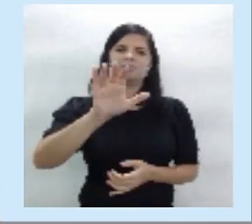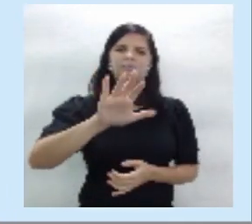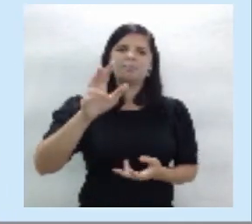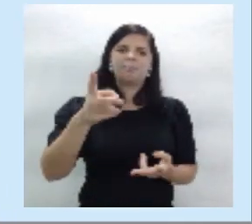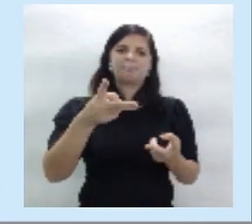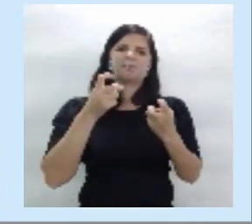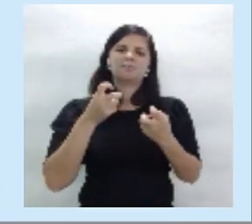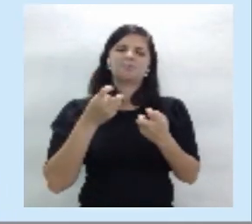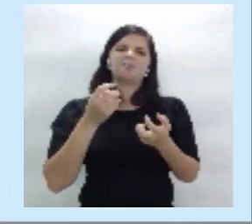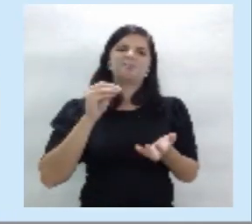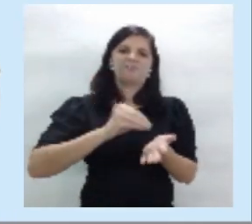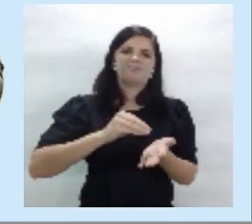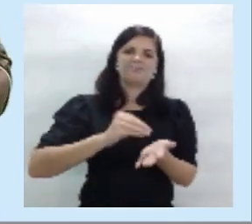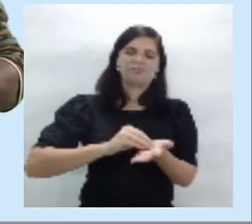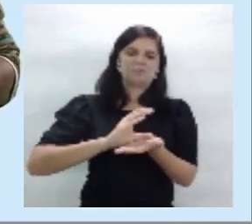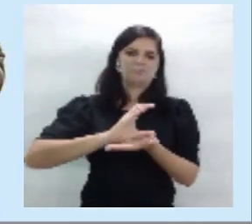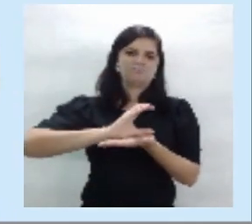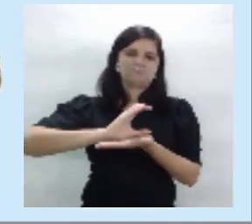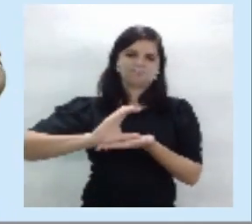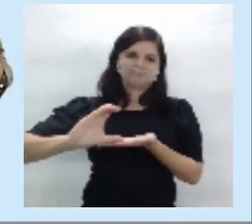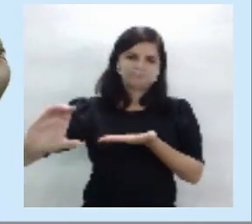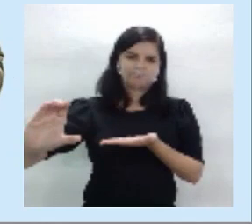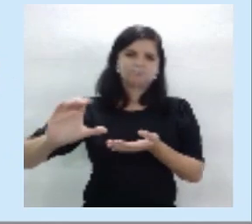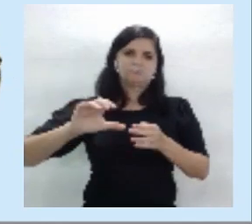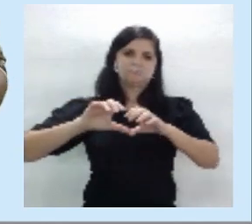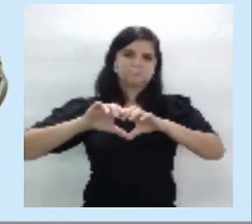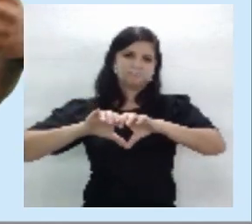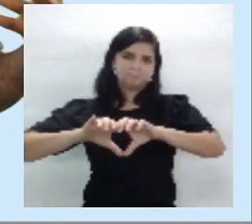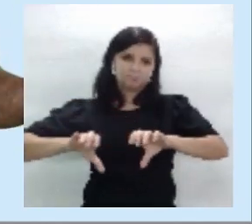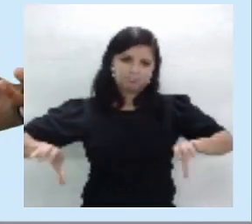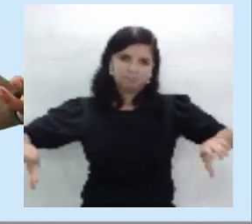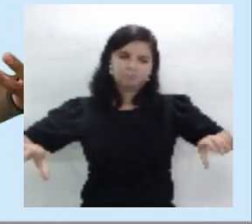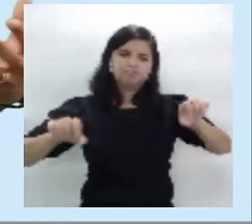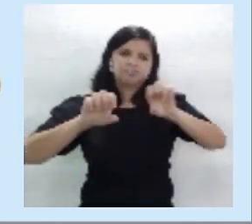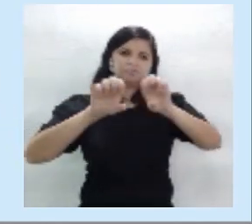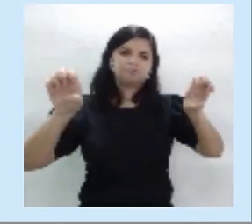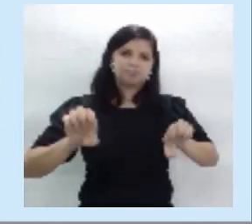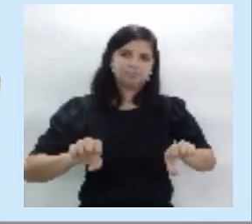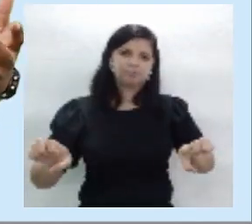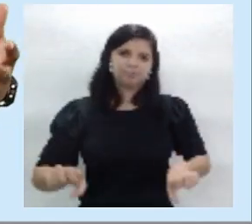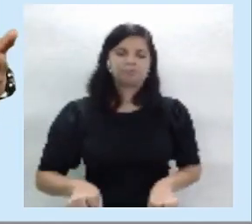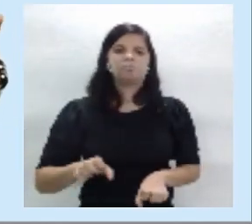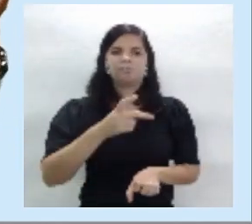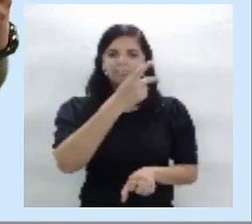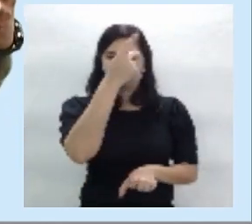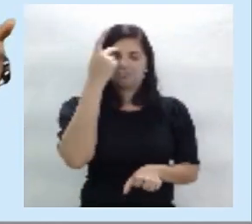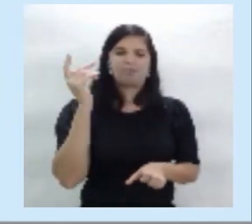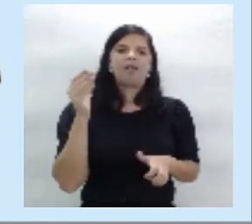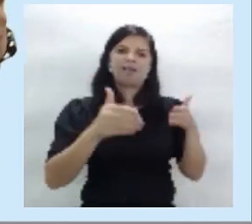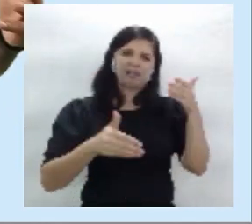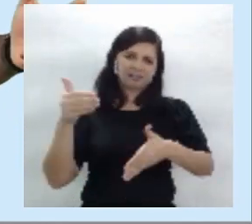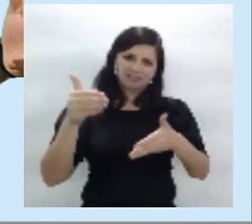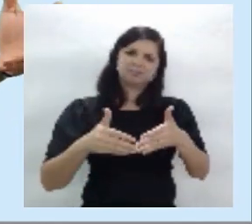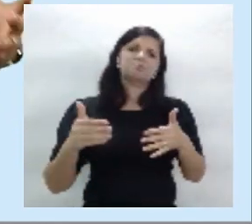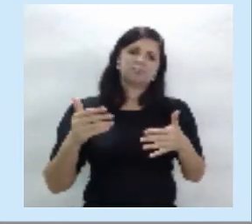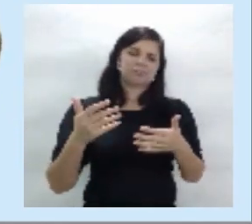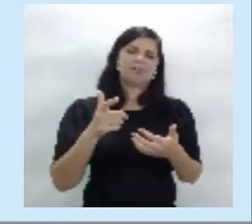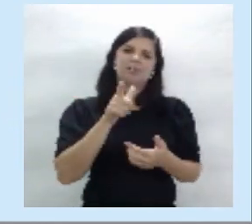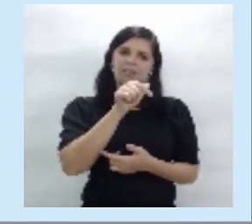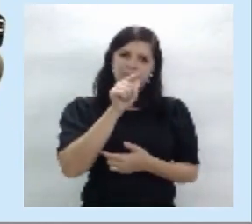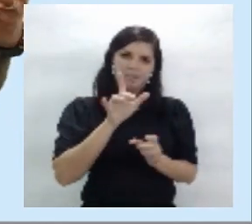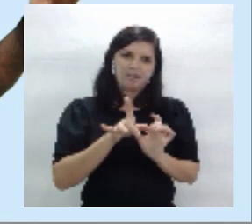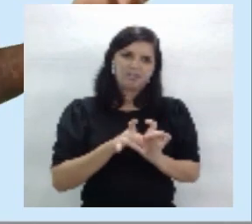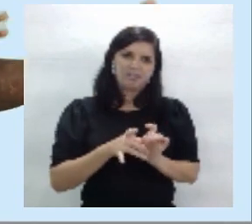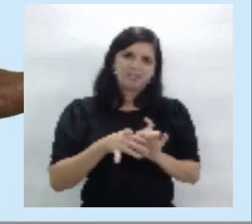a falta de investimentos de encanação, de infraestrutura, né, para que as pessoas tenham água em suas casas e